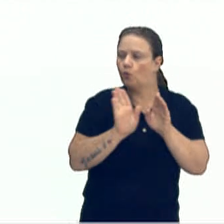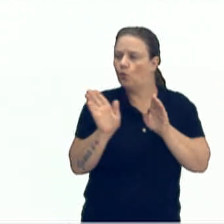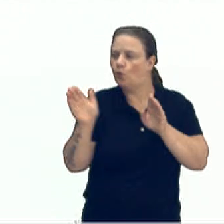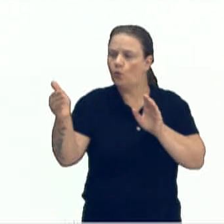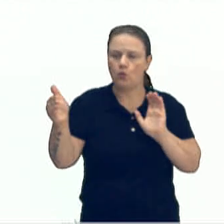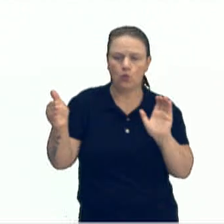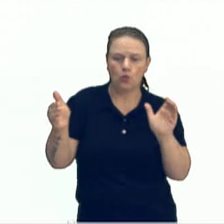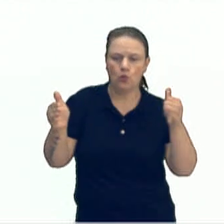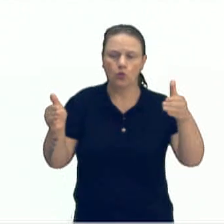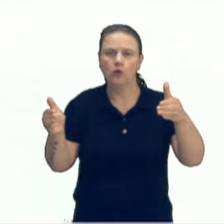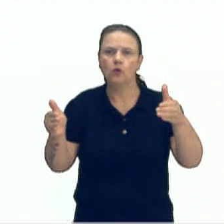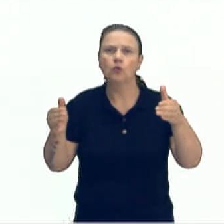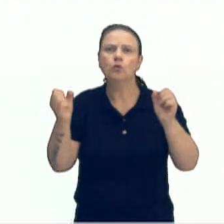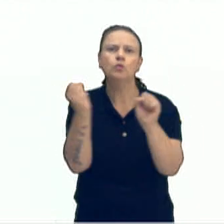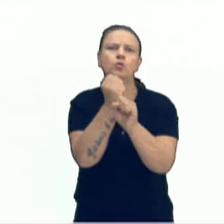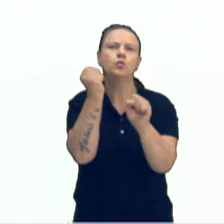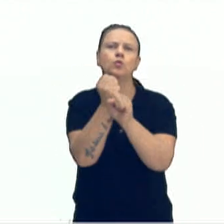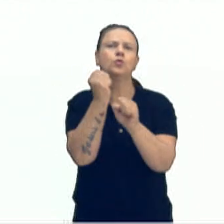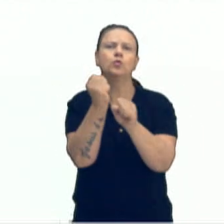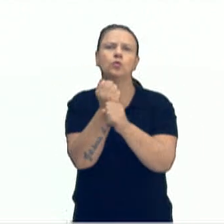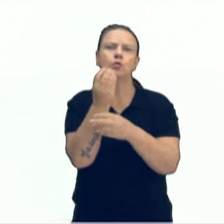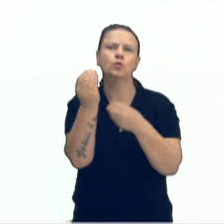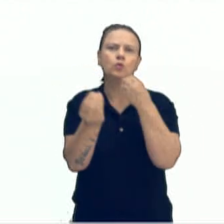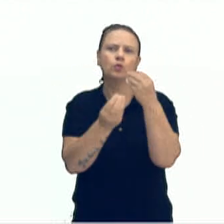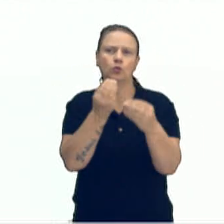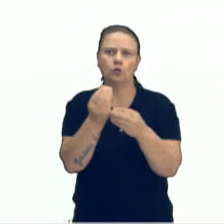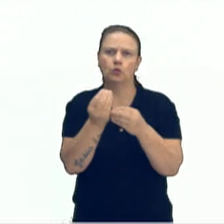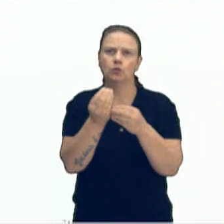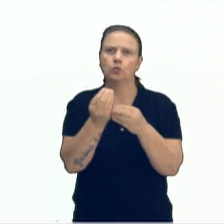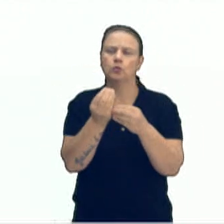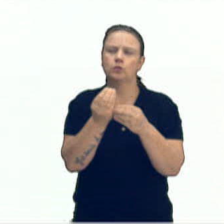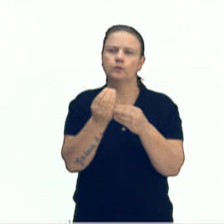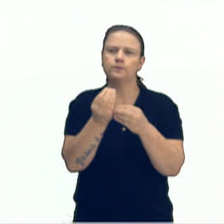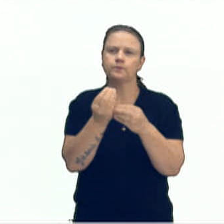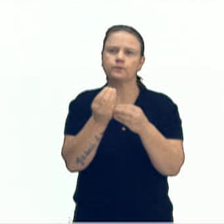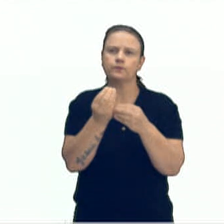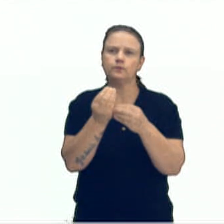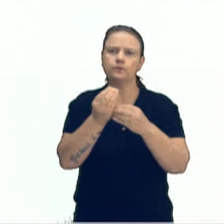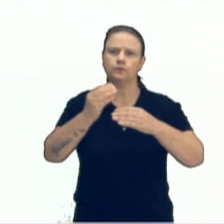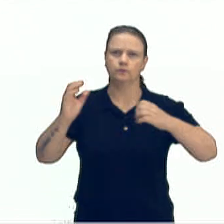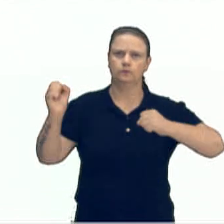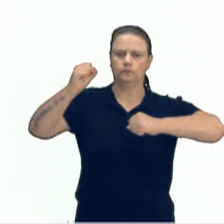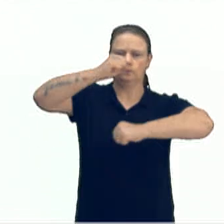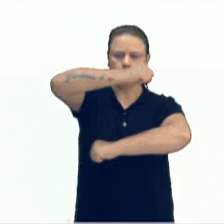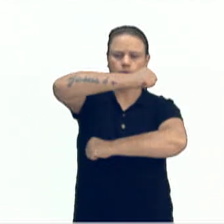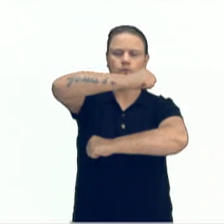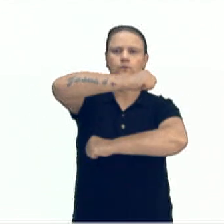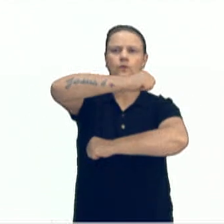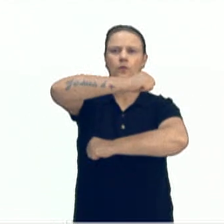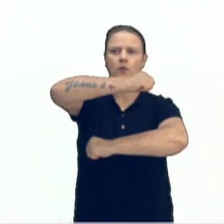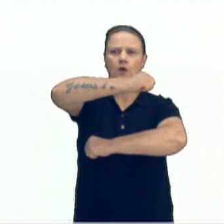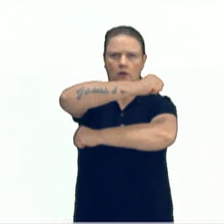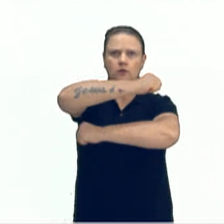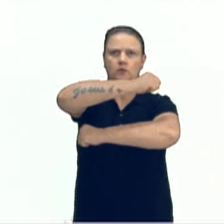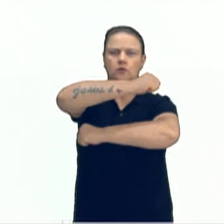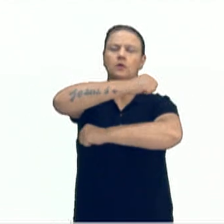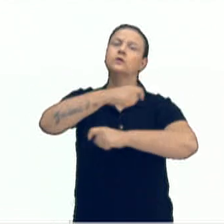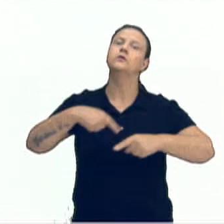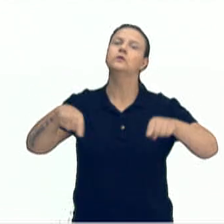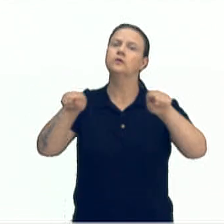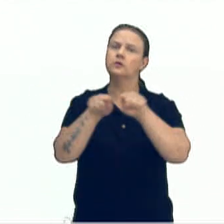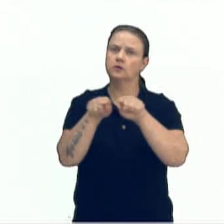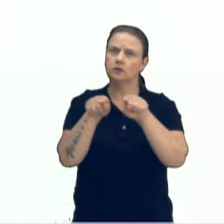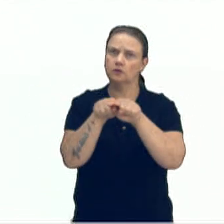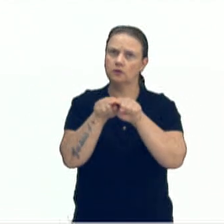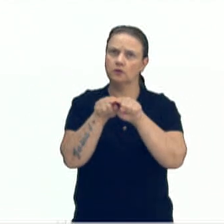extremidade, e são construídas de segmentos de retas paralelas e arcos de circunferência. Os 2 semicírculos